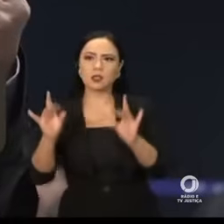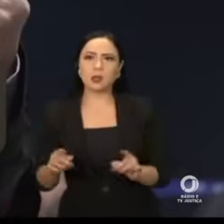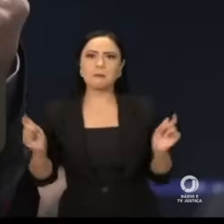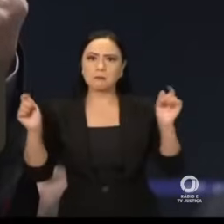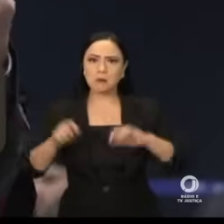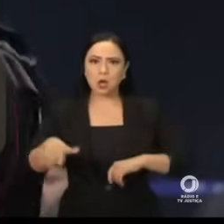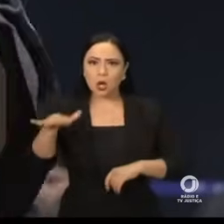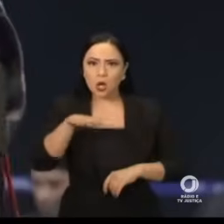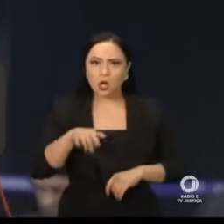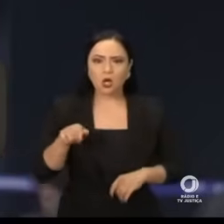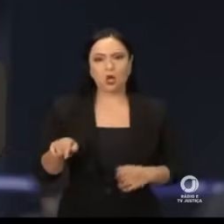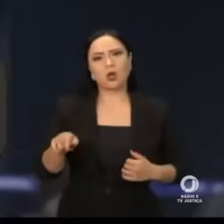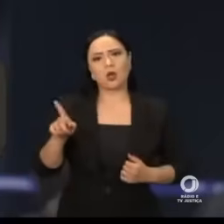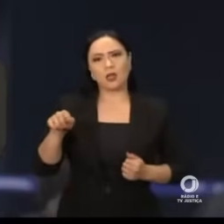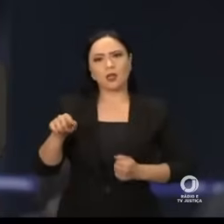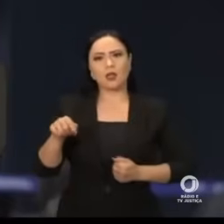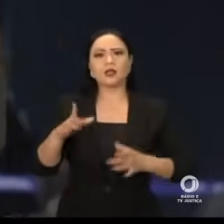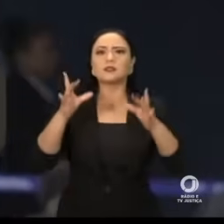ser,